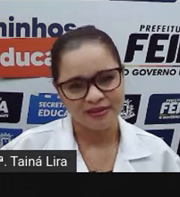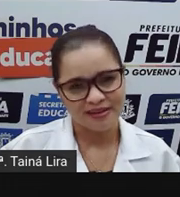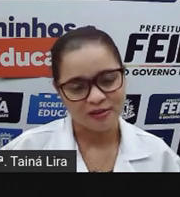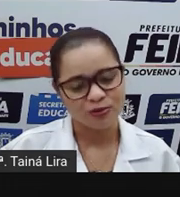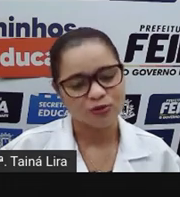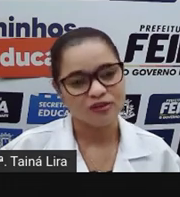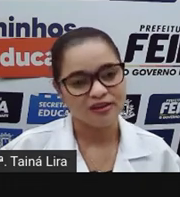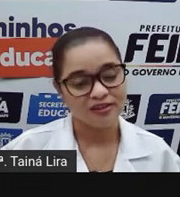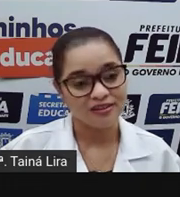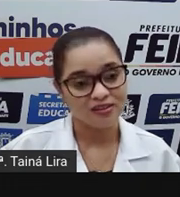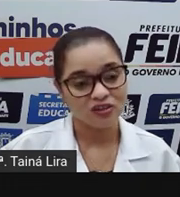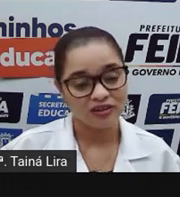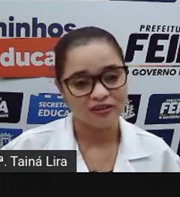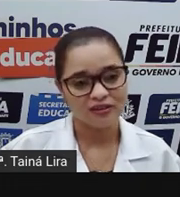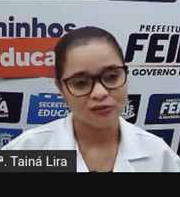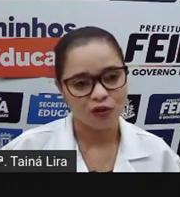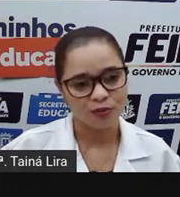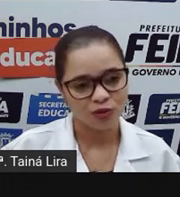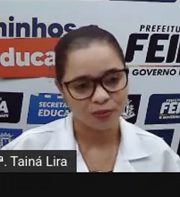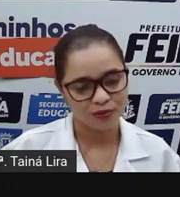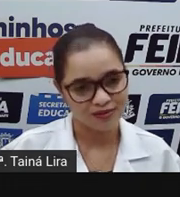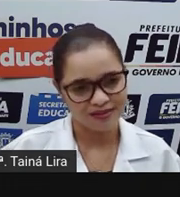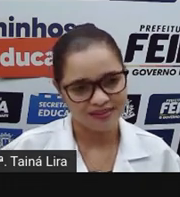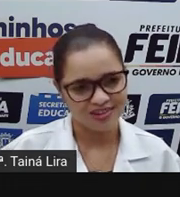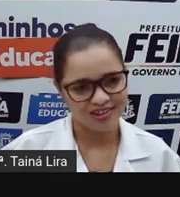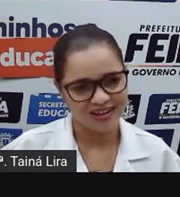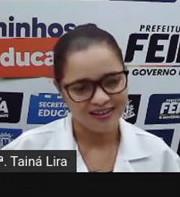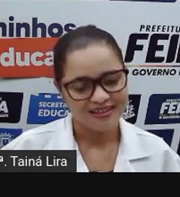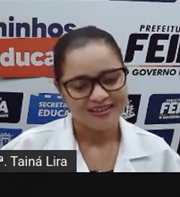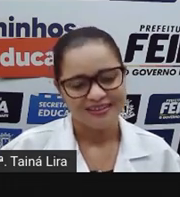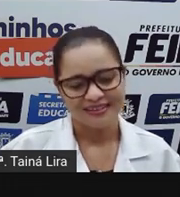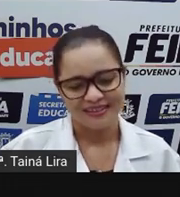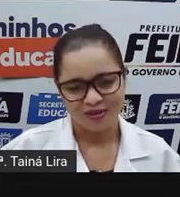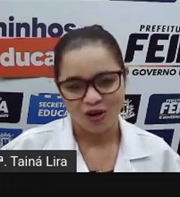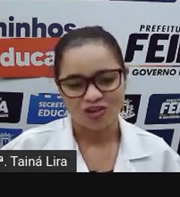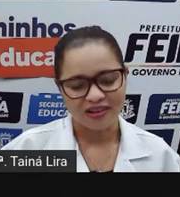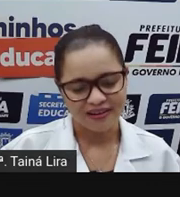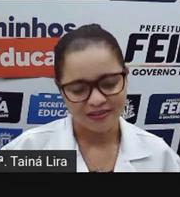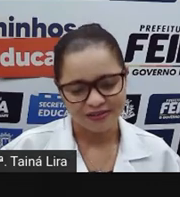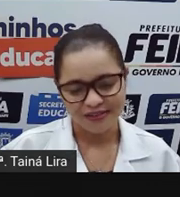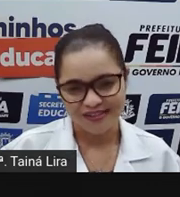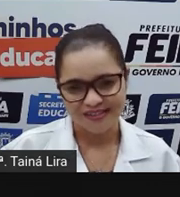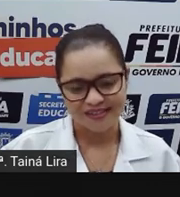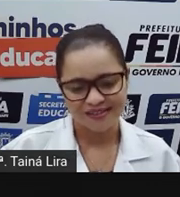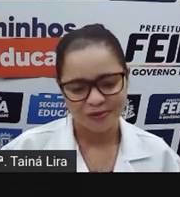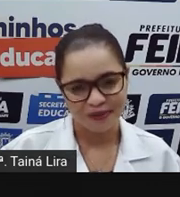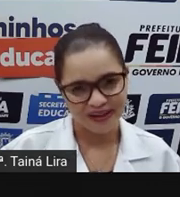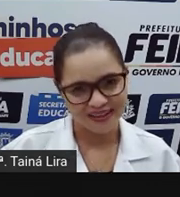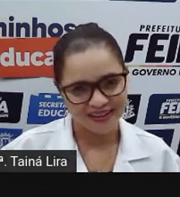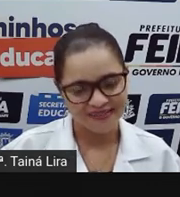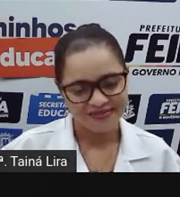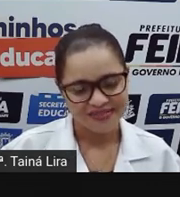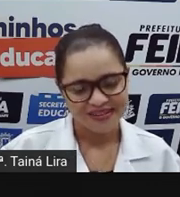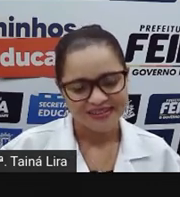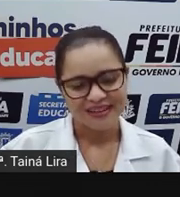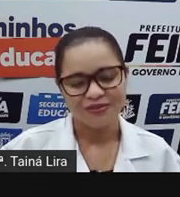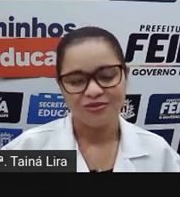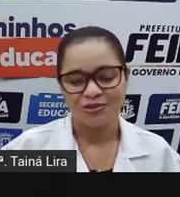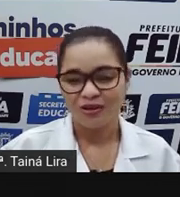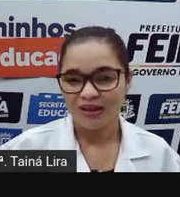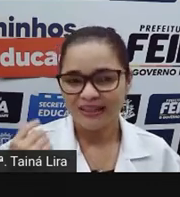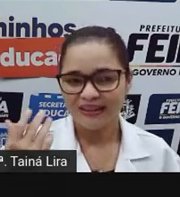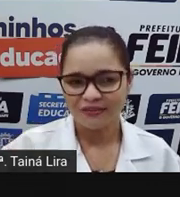sabia dessa curiosidade que existe é tantas formas de produzir energia então gostaram de fazer essa descoberta